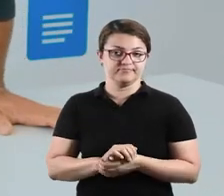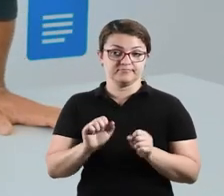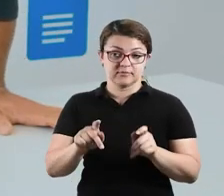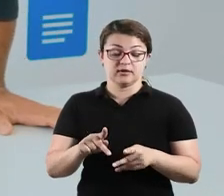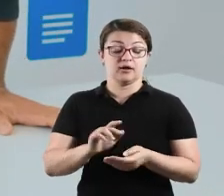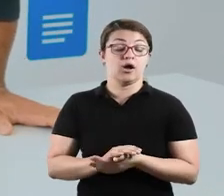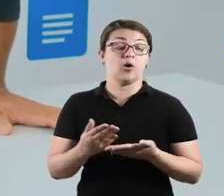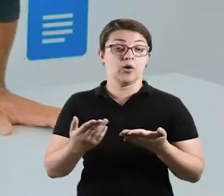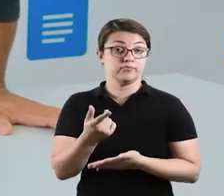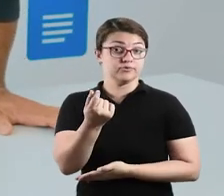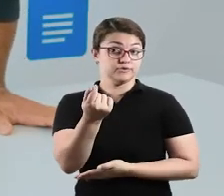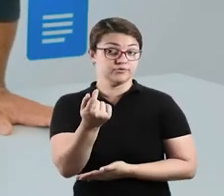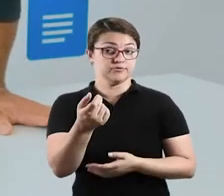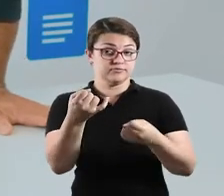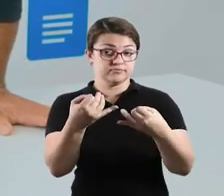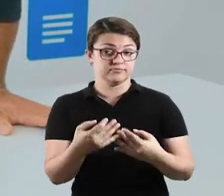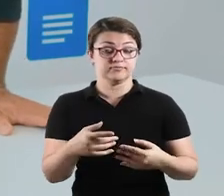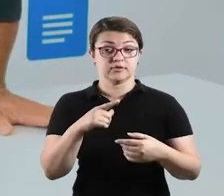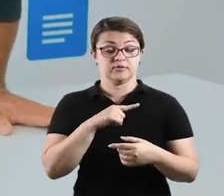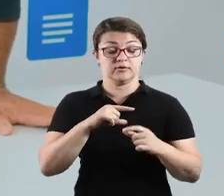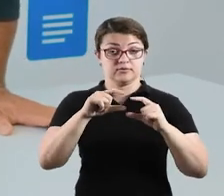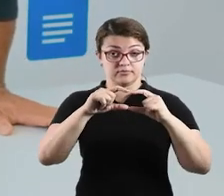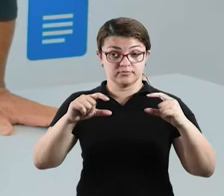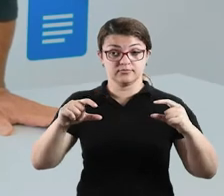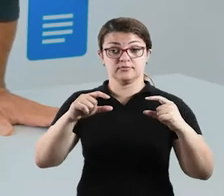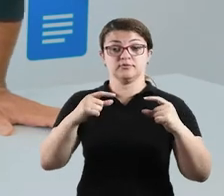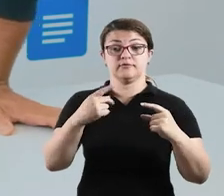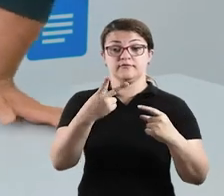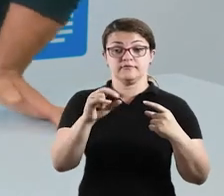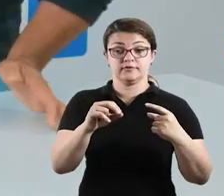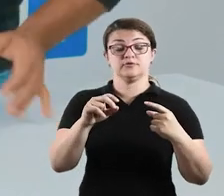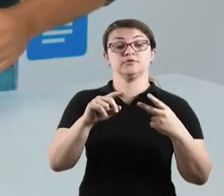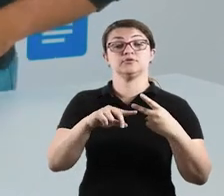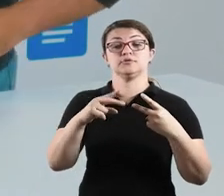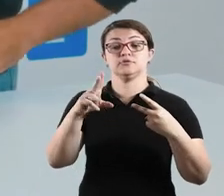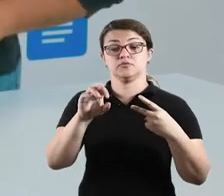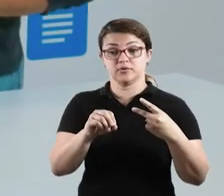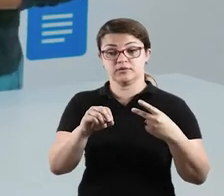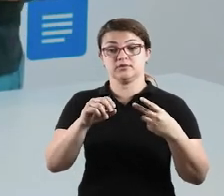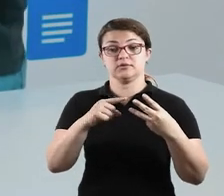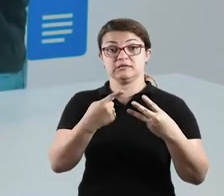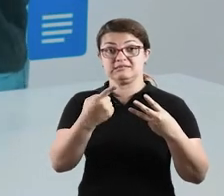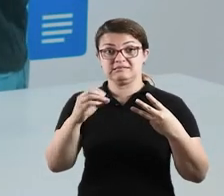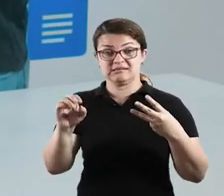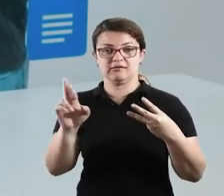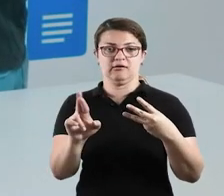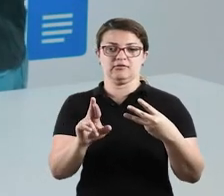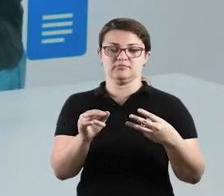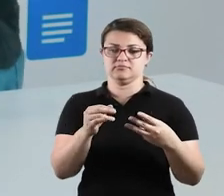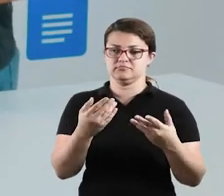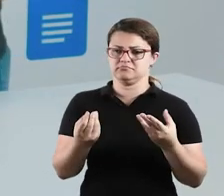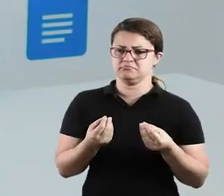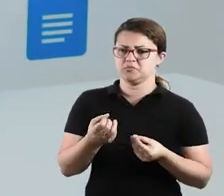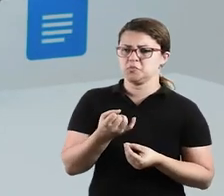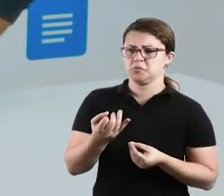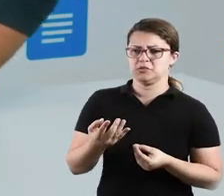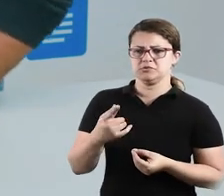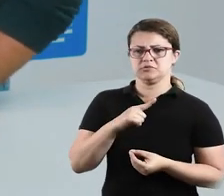três cédulas, 20, 50 e 100. O nosso amigo milionário ali está perguntando, quanto de dinheiro eu